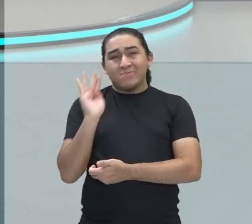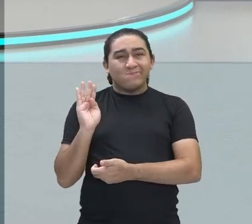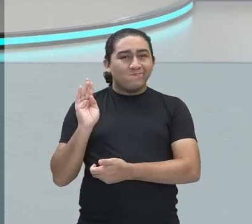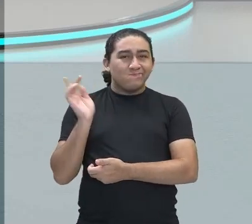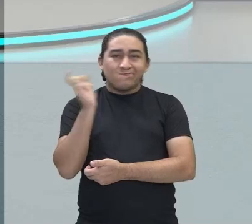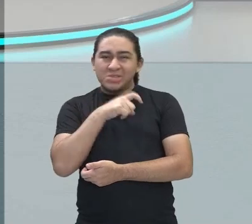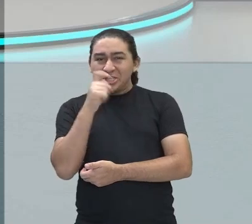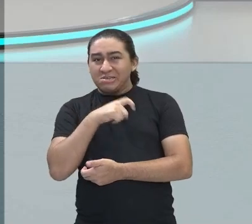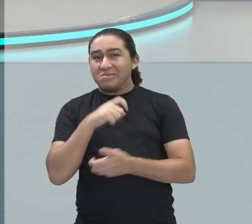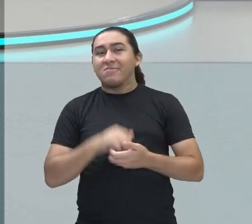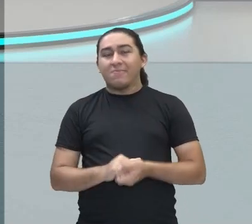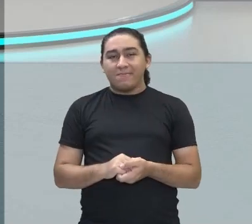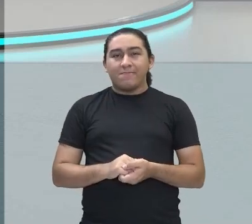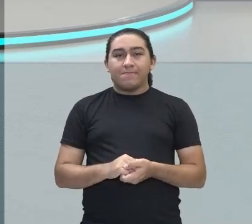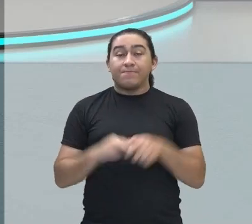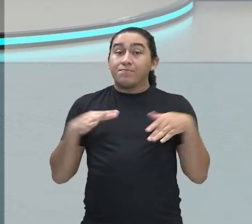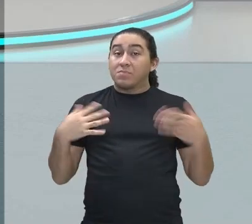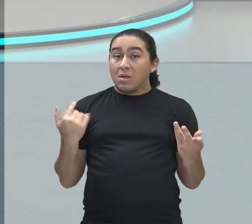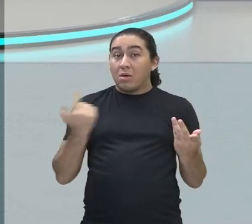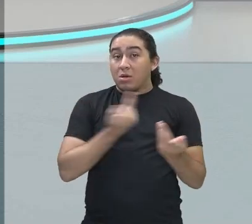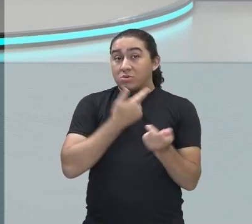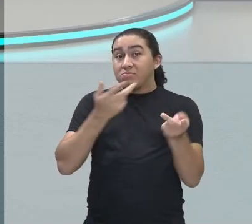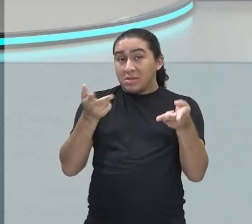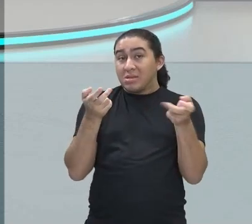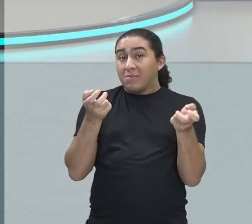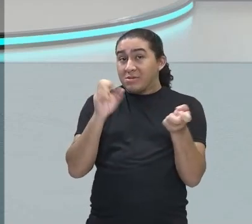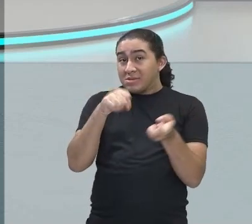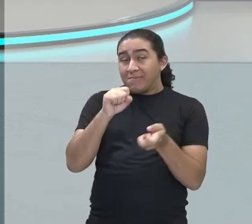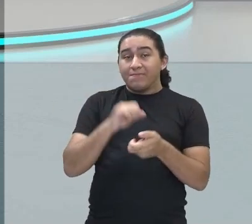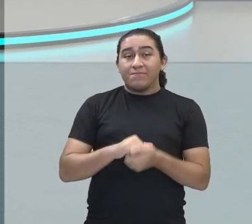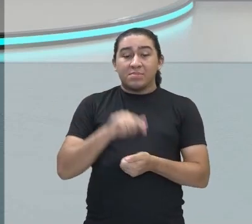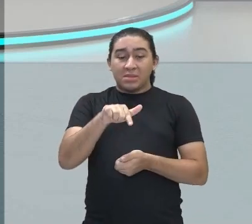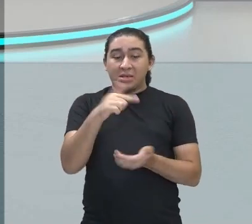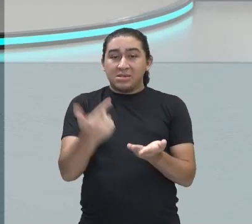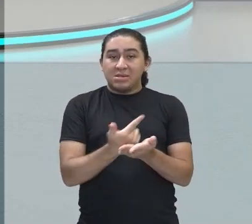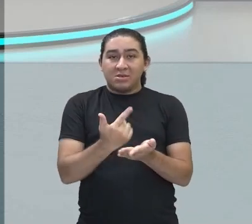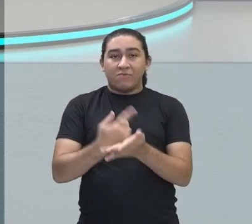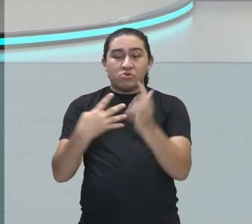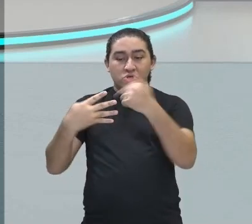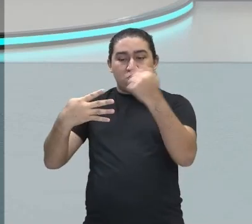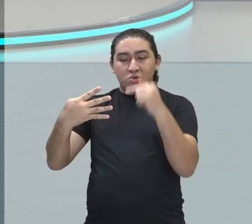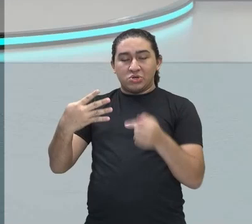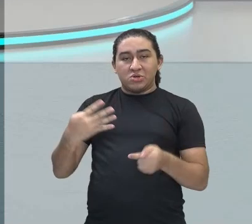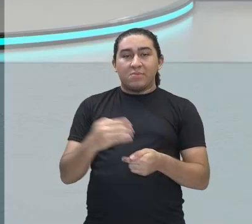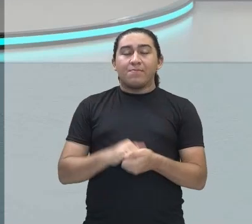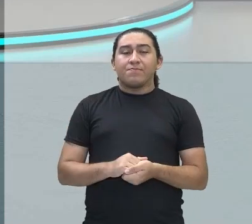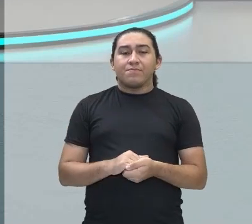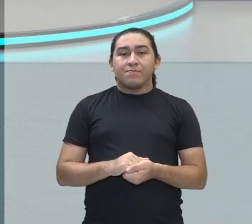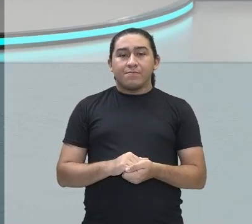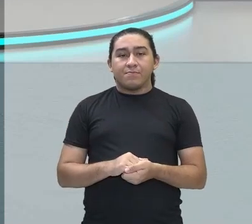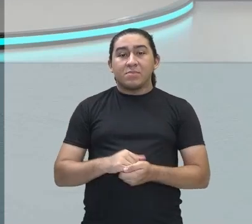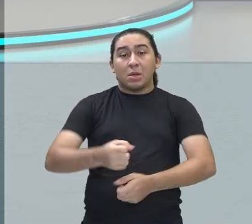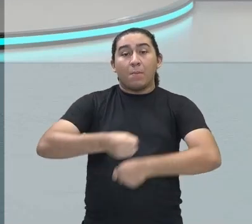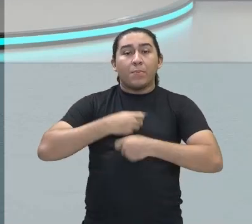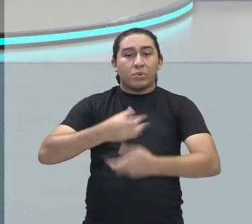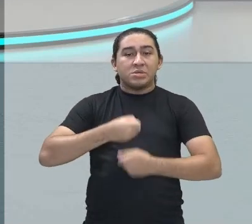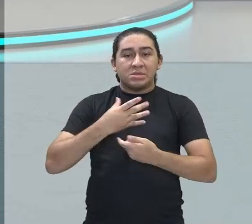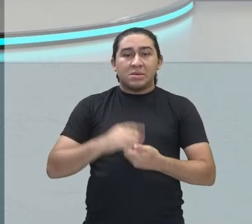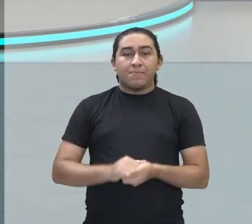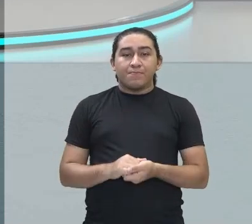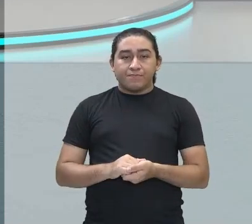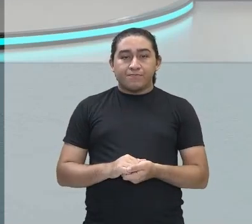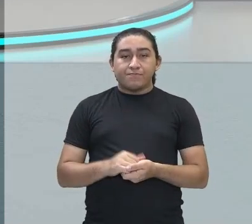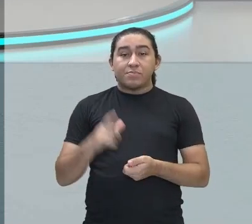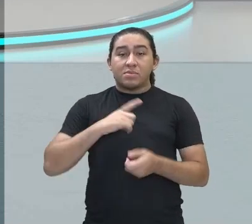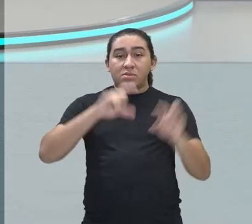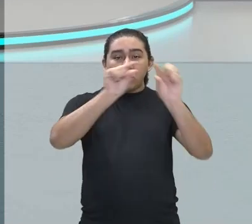Poxa! Então, podemos perceber isso, né, na obra simbolista. Poesia simbolista. O soneto